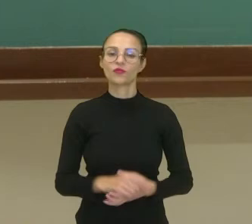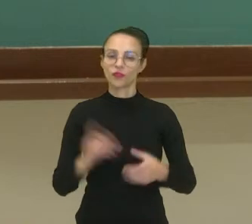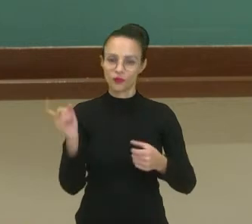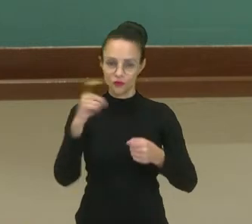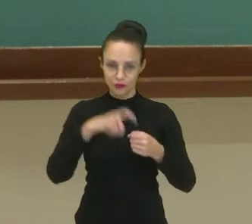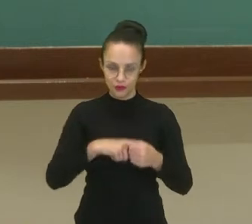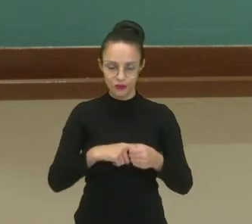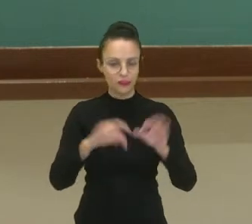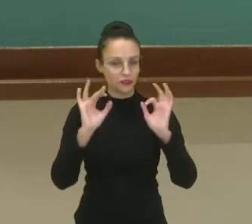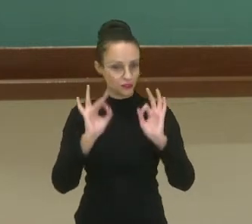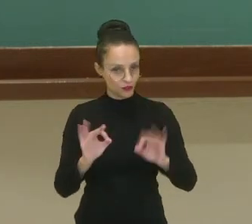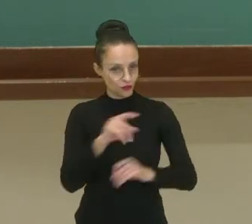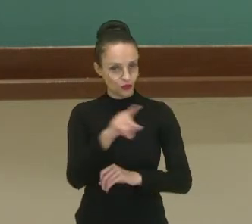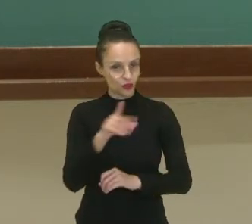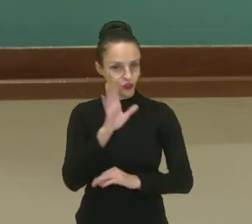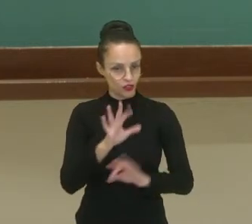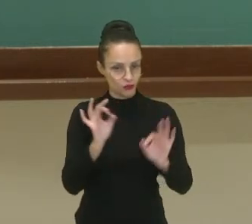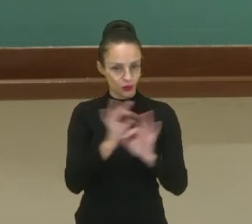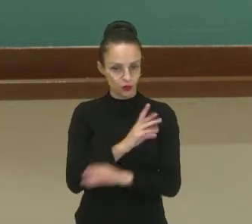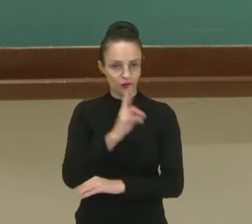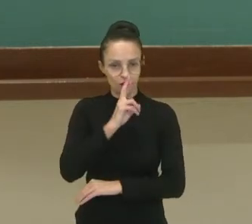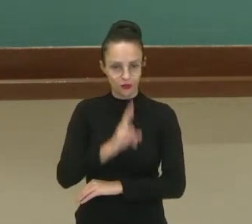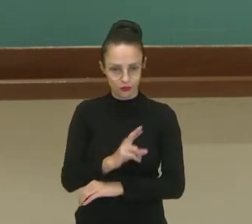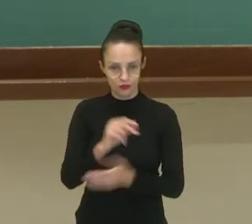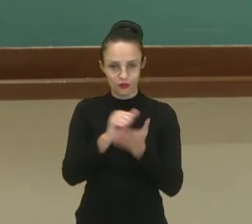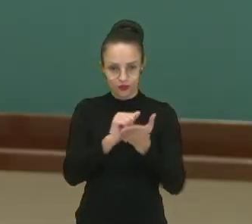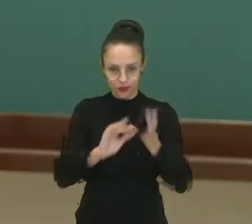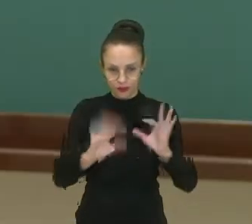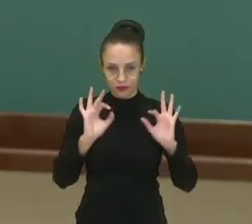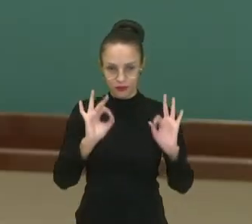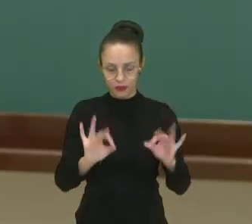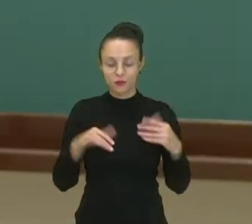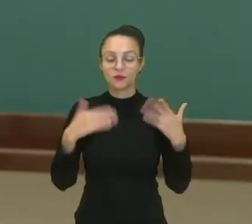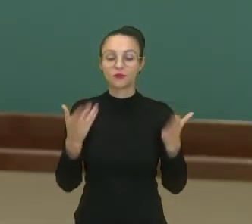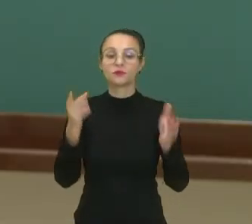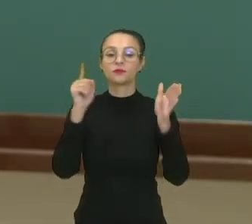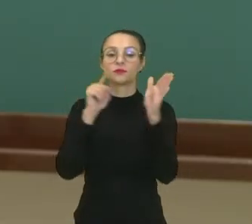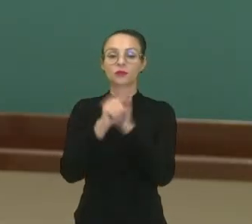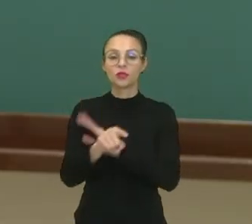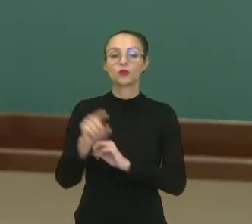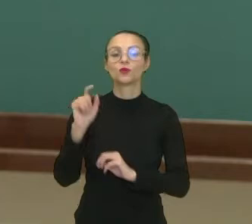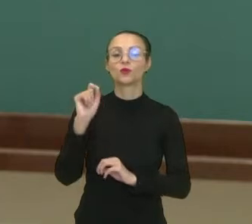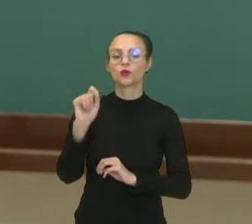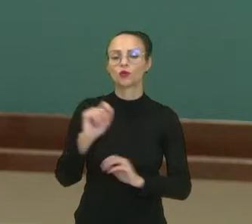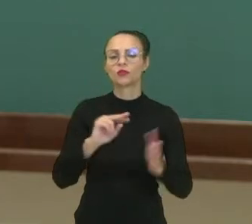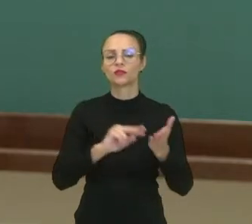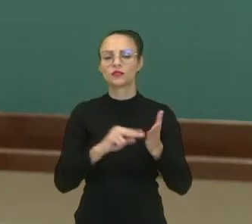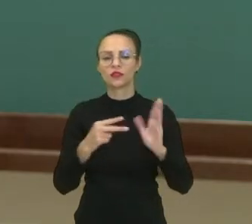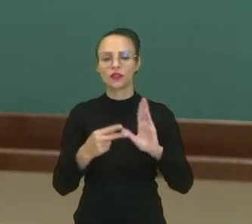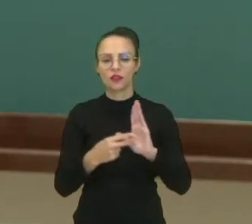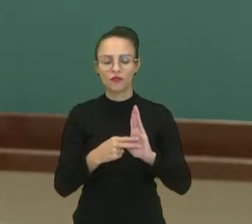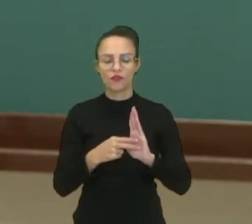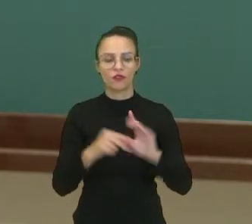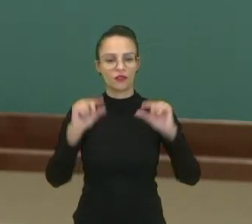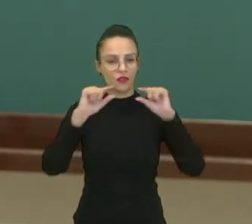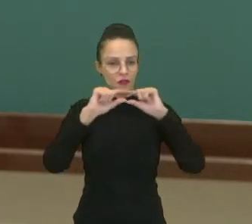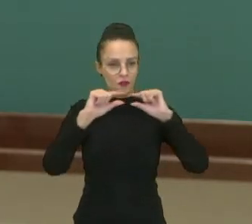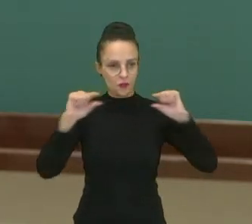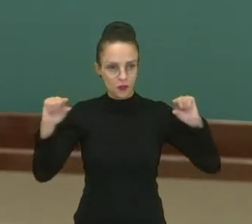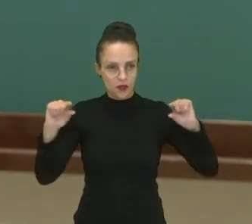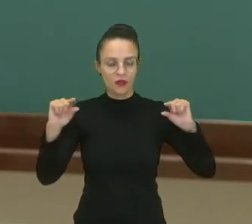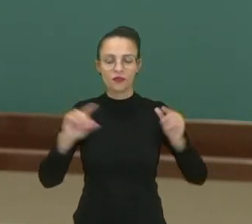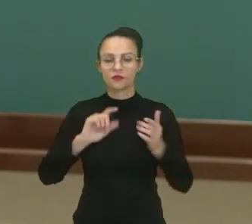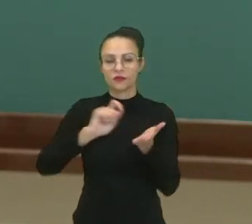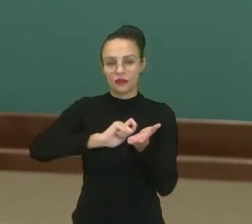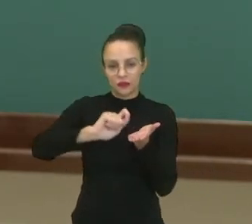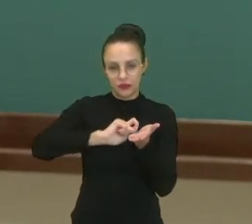Voltei! Com certeza você já concluiu a atividade, não é mesmo? Então eu te perguntei, qual o efeito de sentido produzido no enunciado da